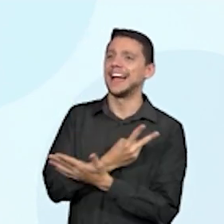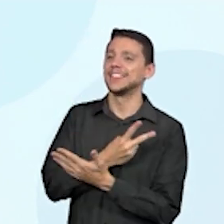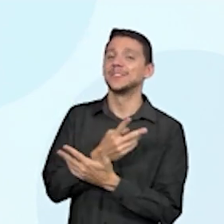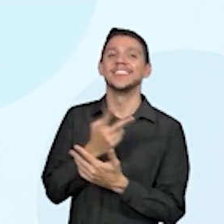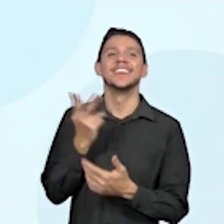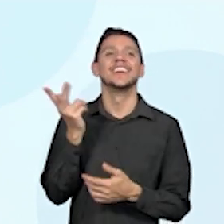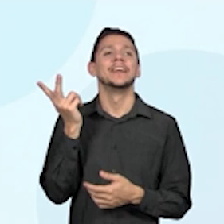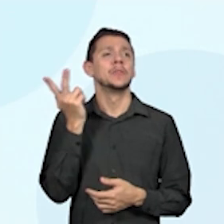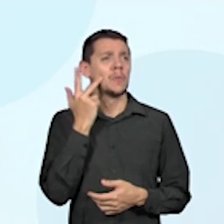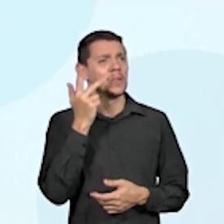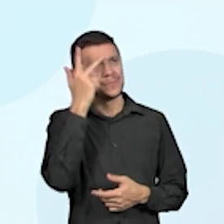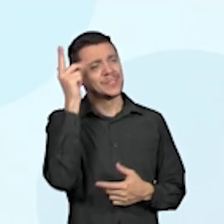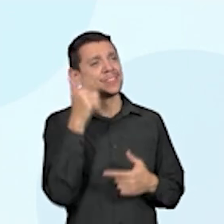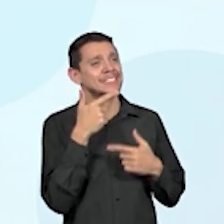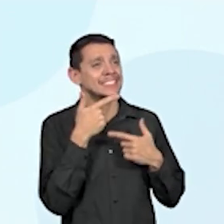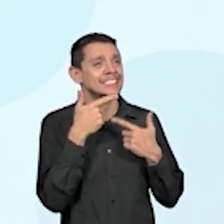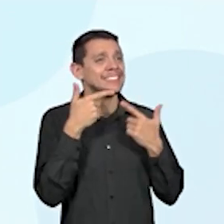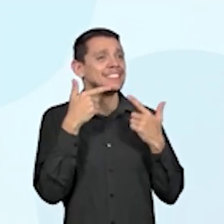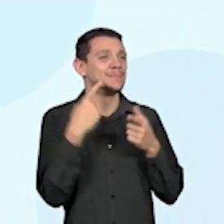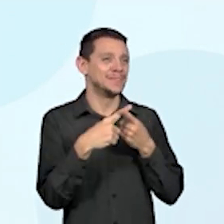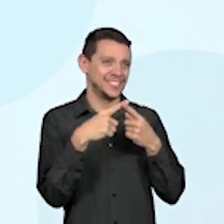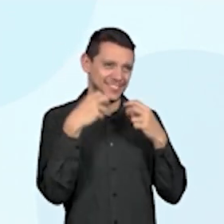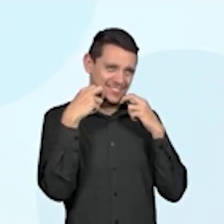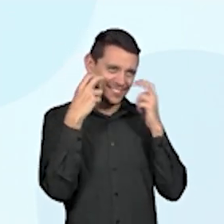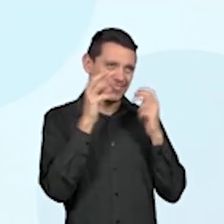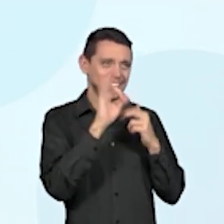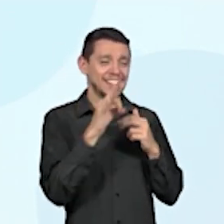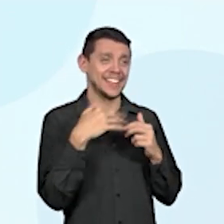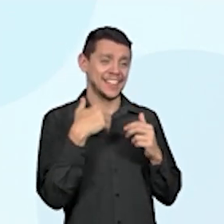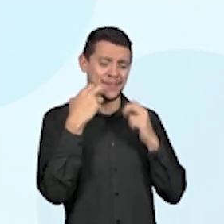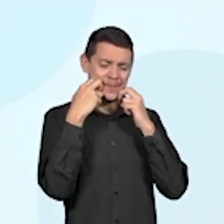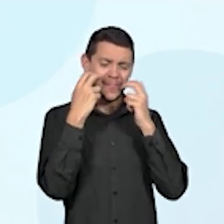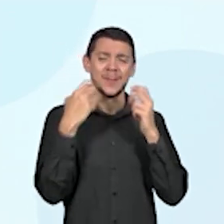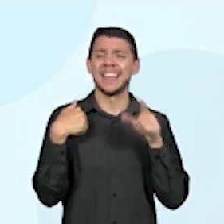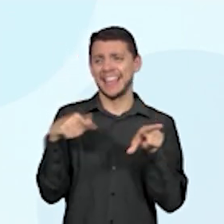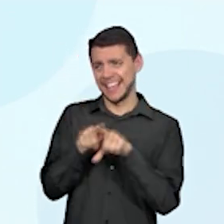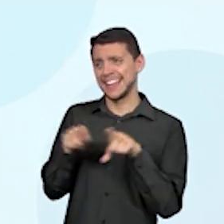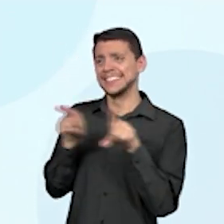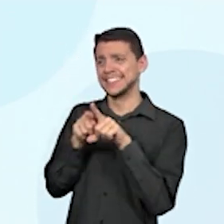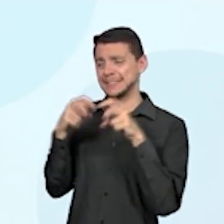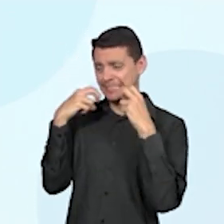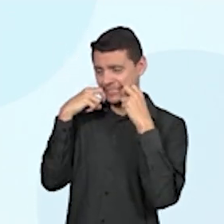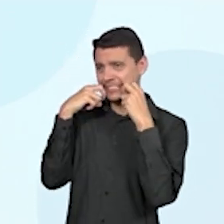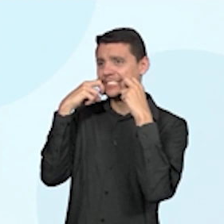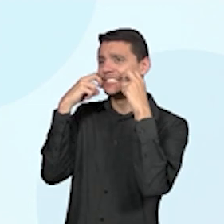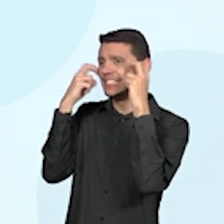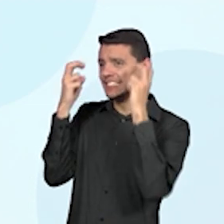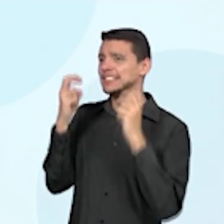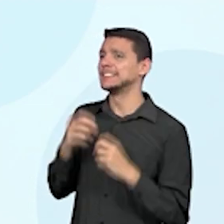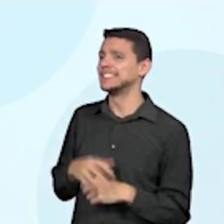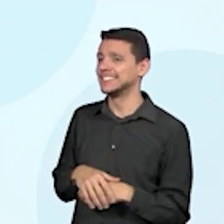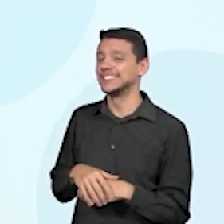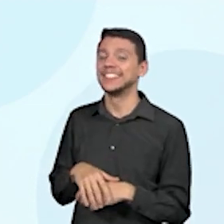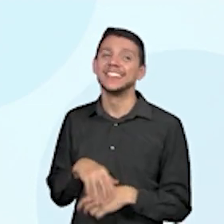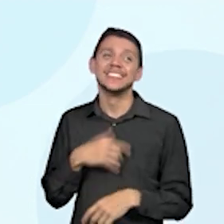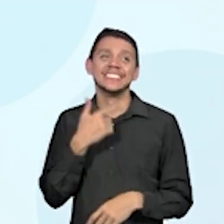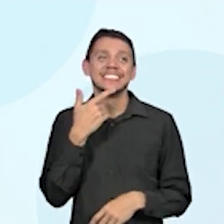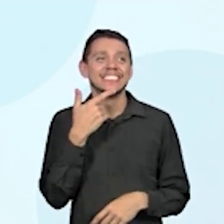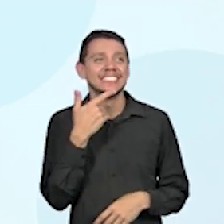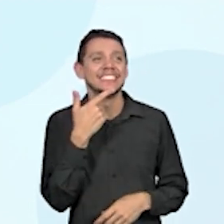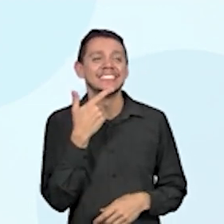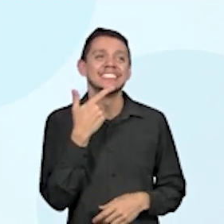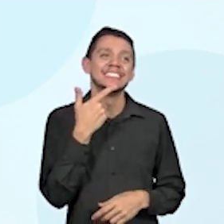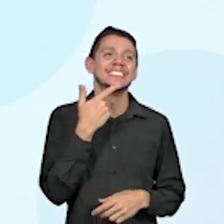Muitas pessoas sorriem quando estão com vergonha, né? E eu ia ficar com vergonha, Eu professora. também ficaria. Então eu ia dar um sorriso assim.